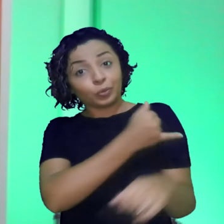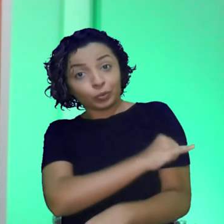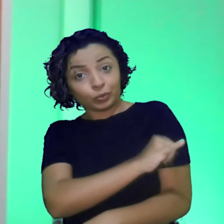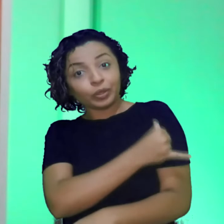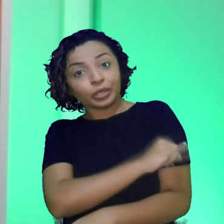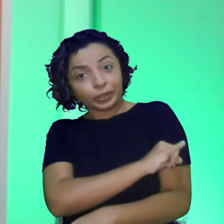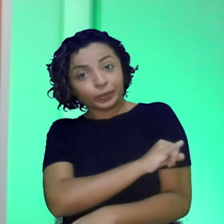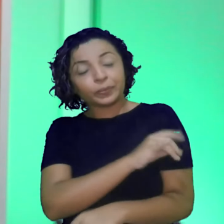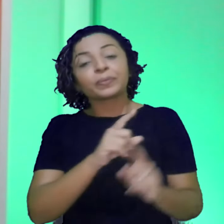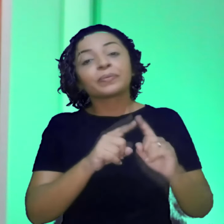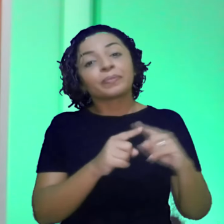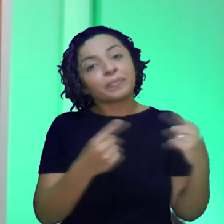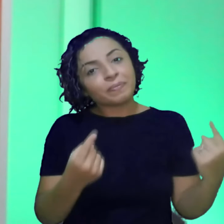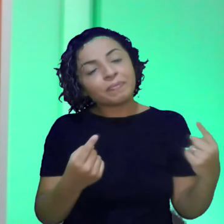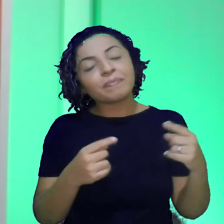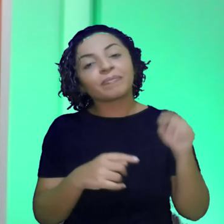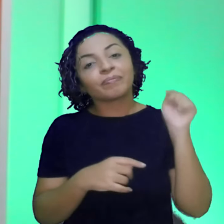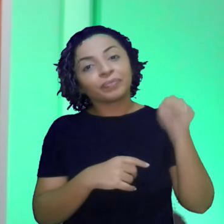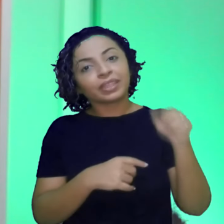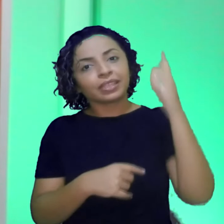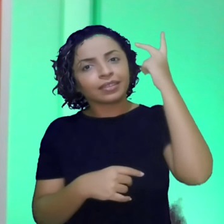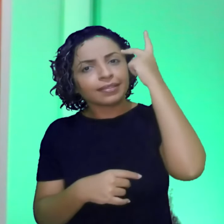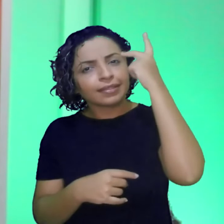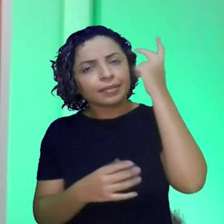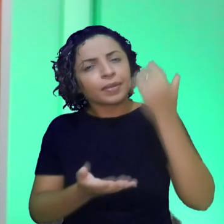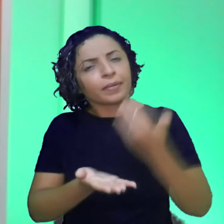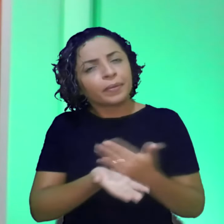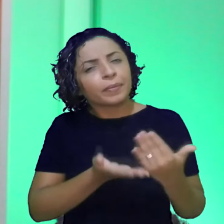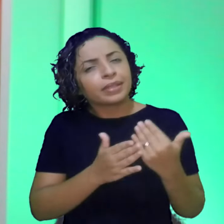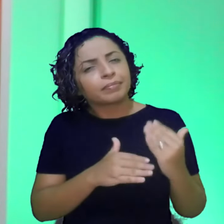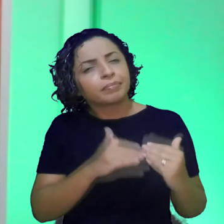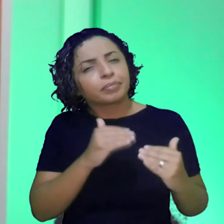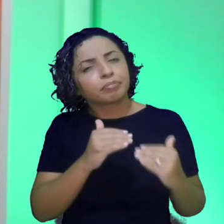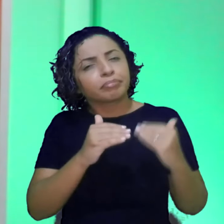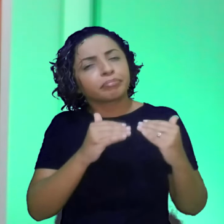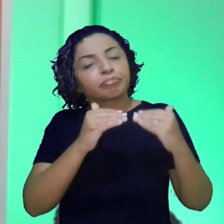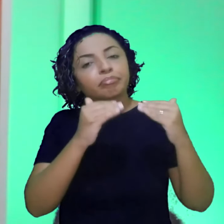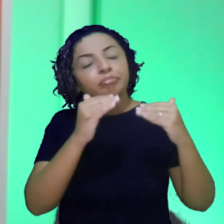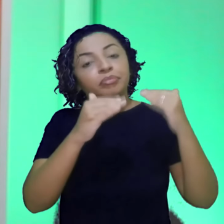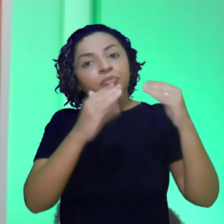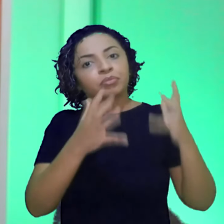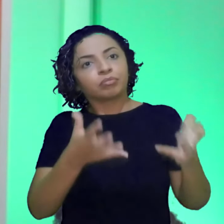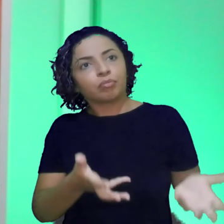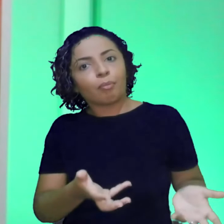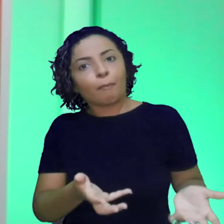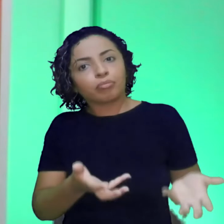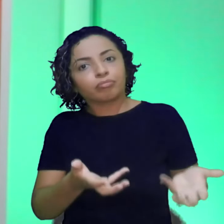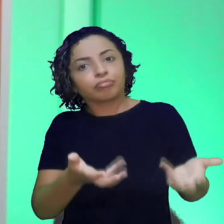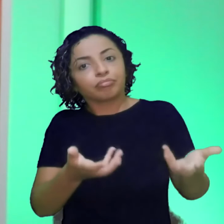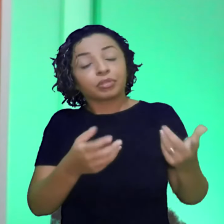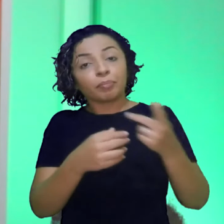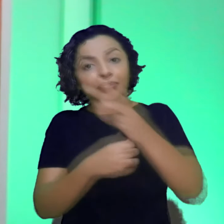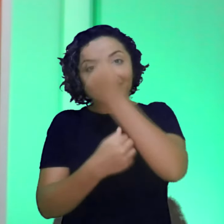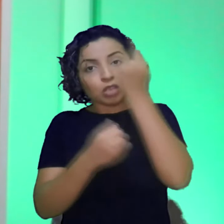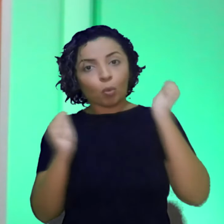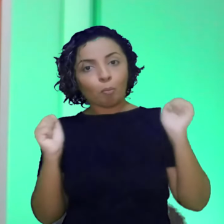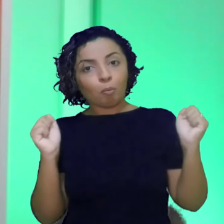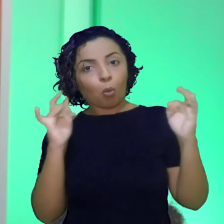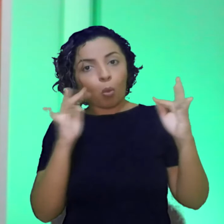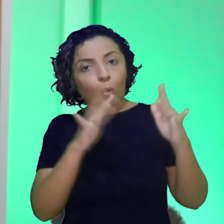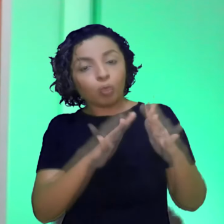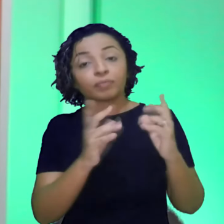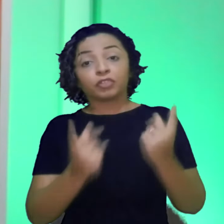período. E nesse momento, São Paulo está começando a ganhar uma ascensão populacional muito grande,